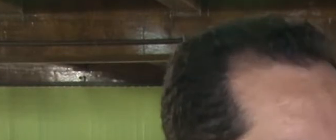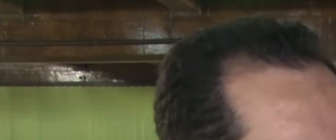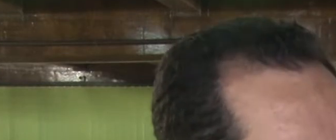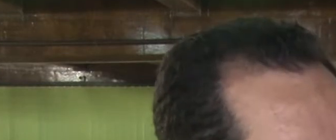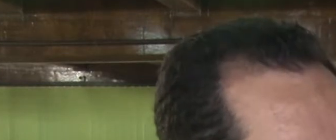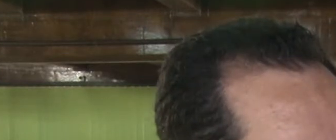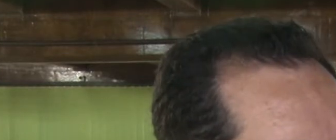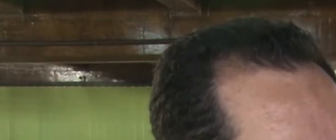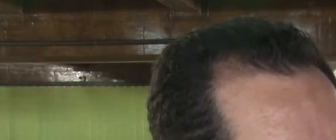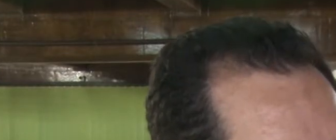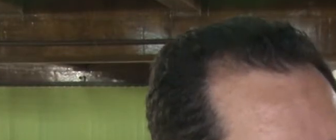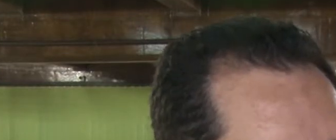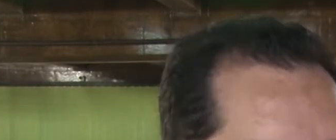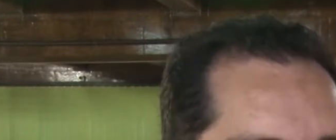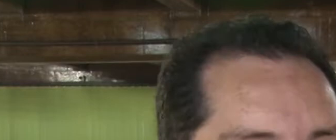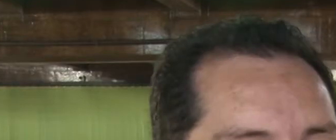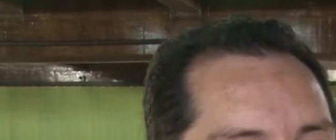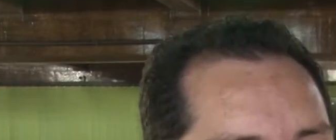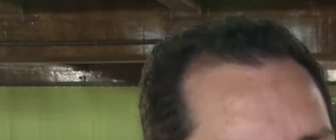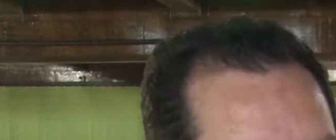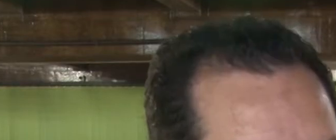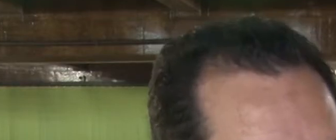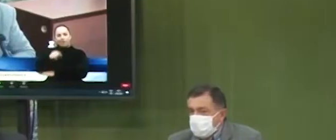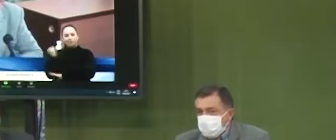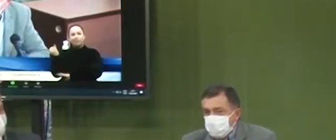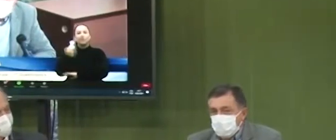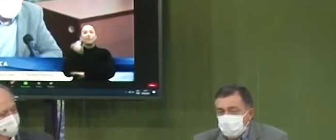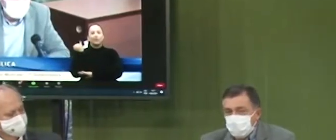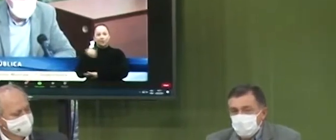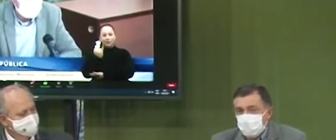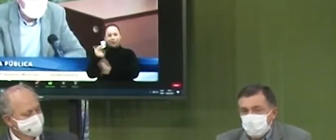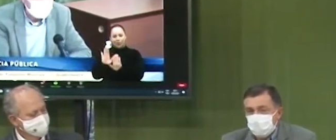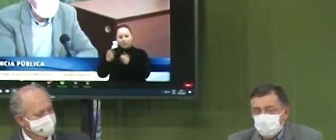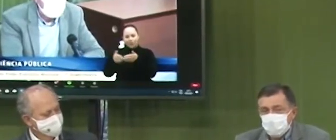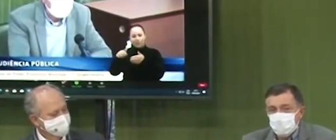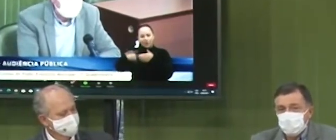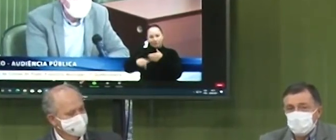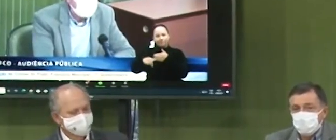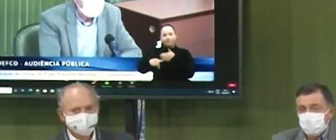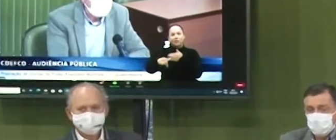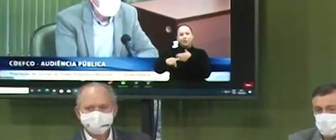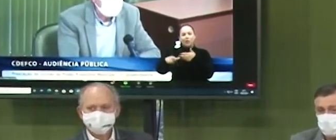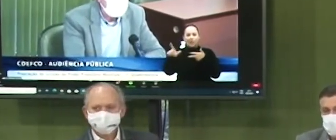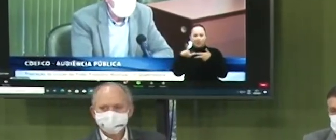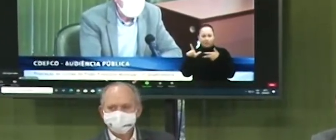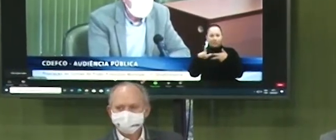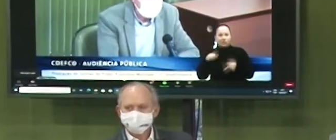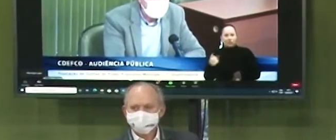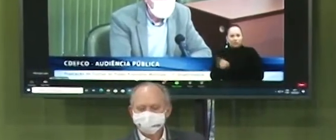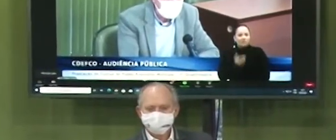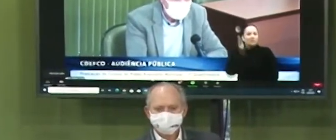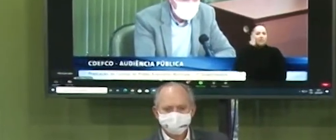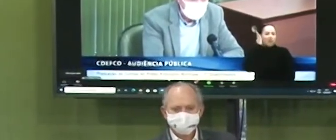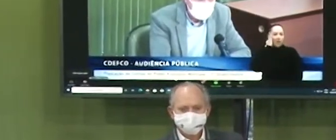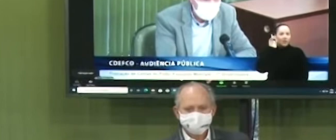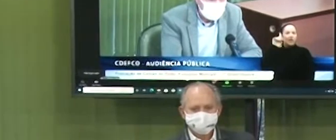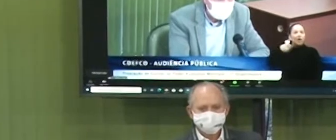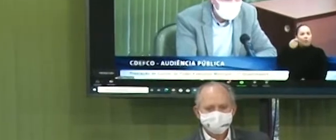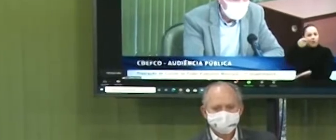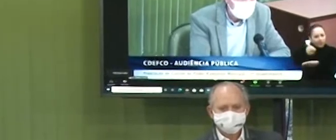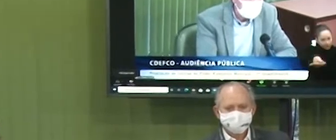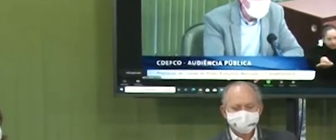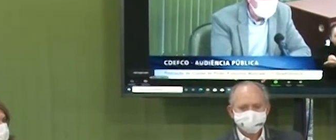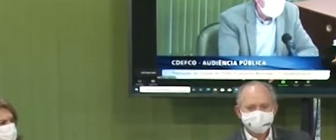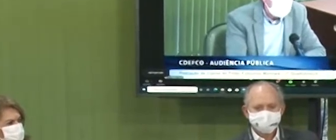de procedimentos que, pós-pandemia, nós também teremos que atender. Então, como é que nós estamos vendo, como é que nós vamos nos preparar, né? A rede de